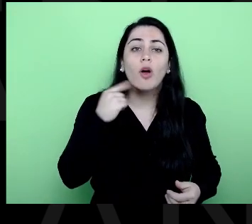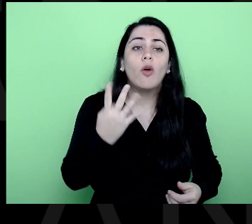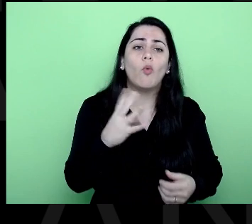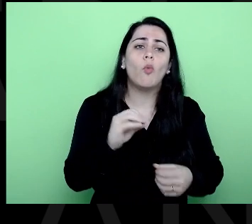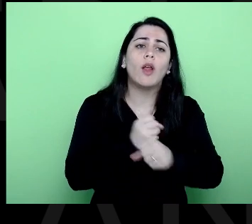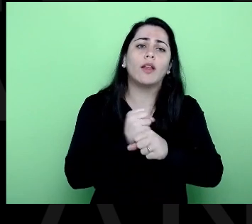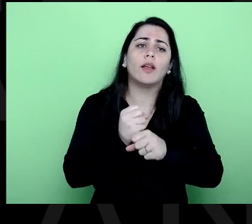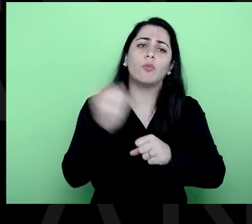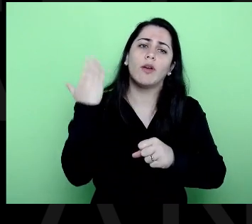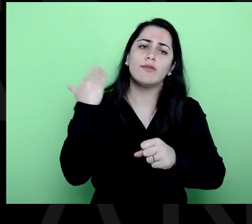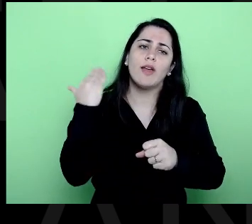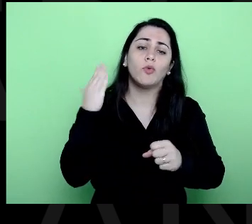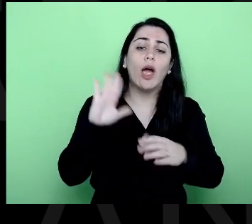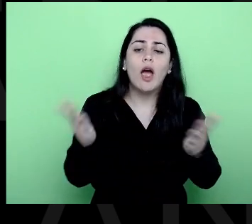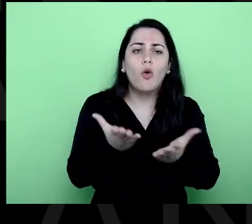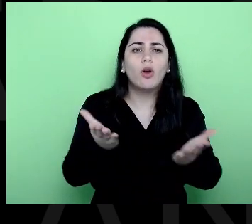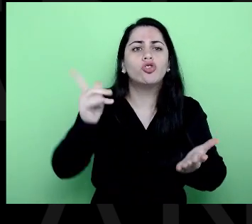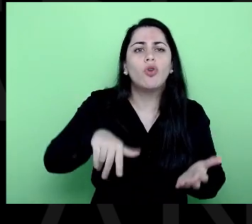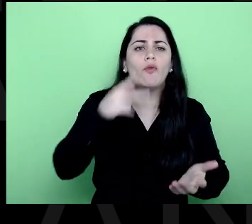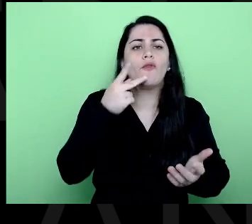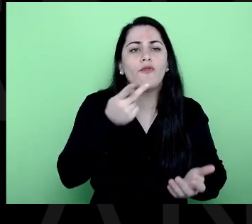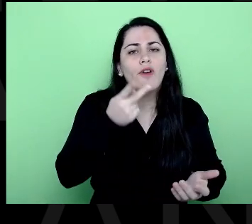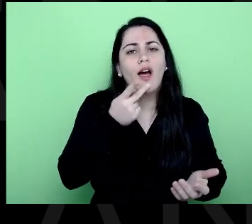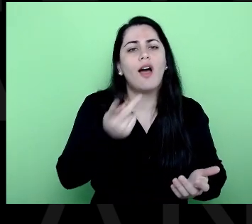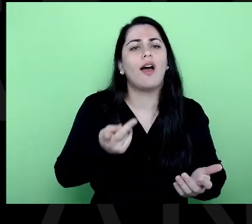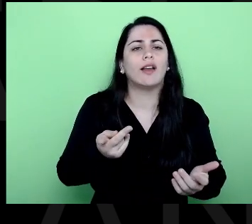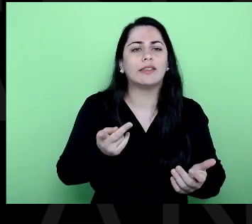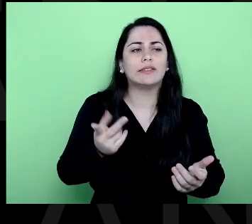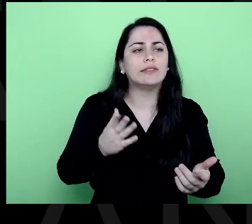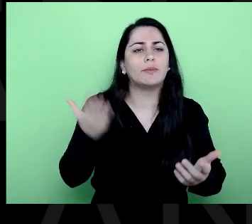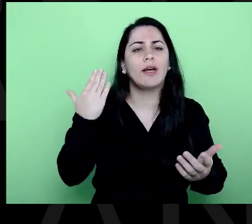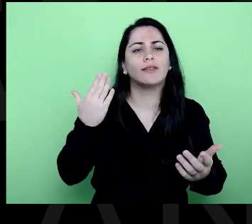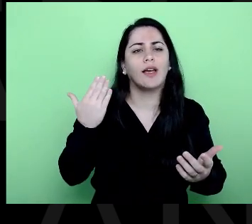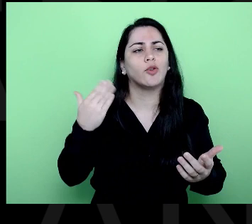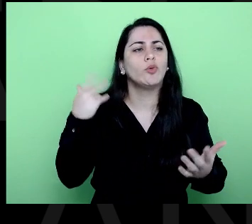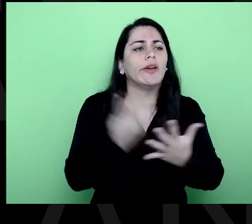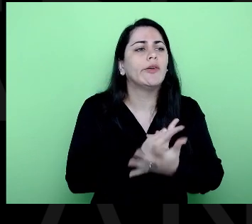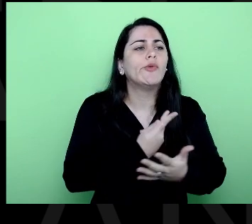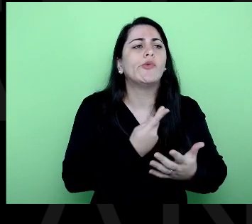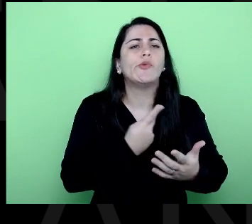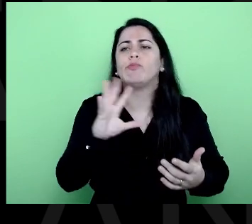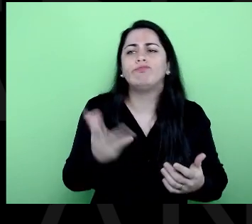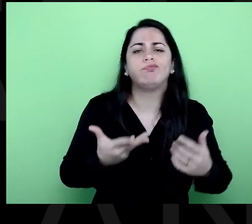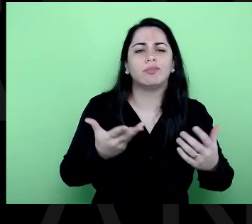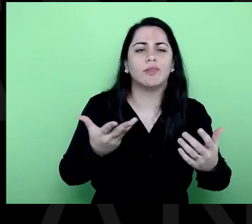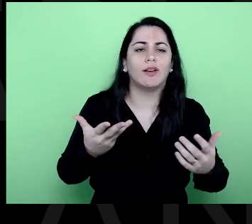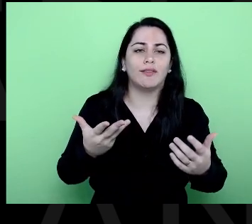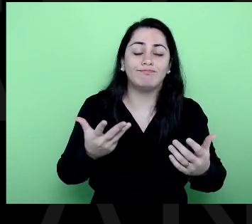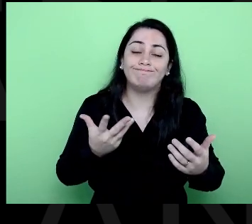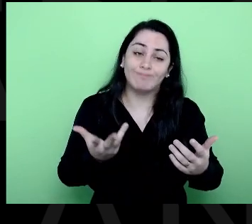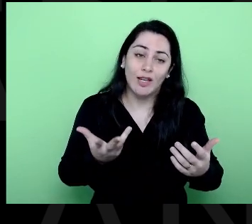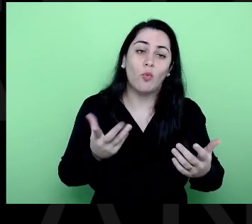todo mundo falando dele de novo, trazendo as contradições dele para frente. Então, né? Você lida muito